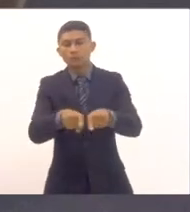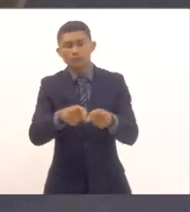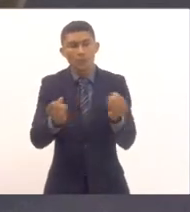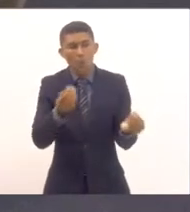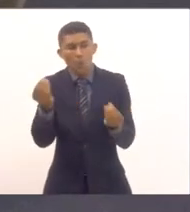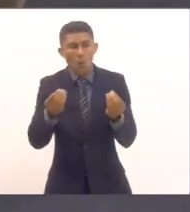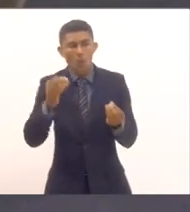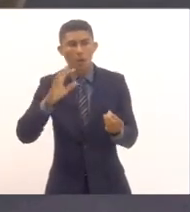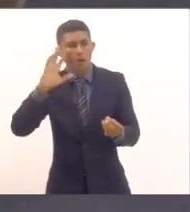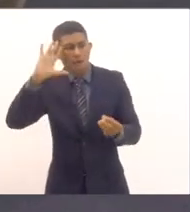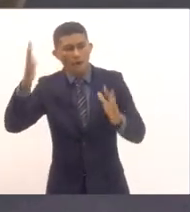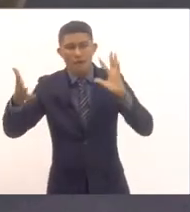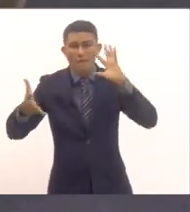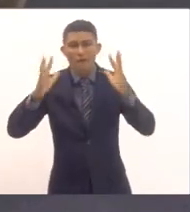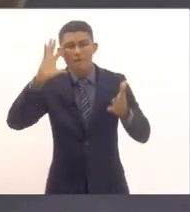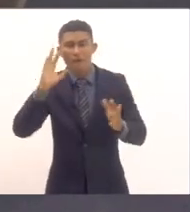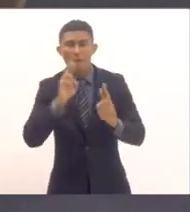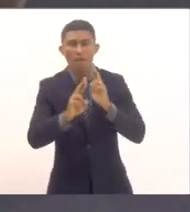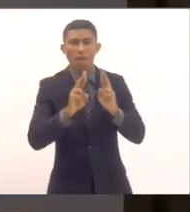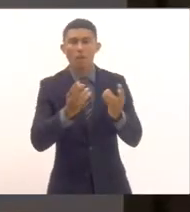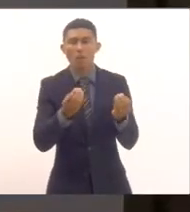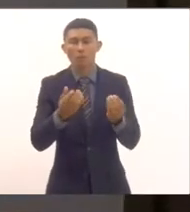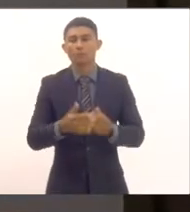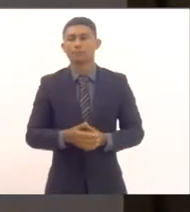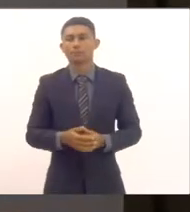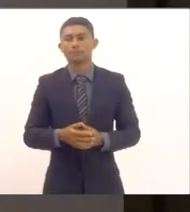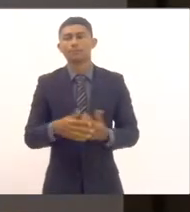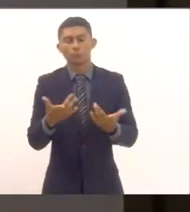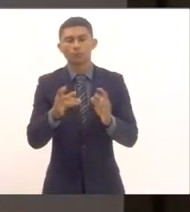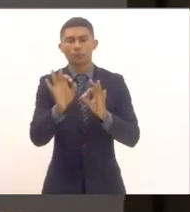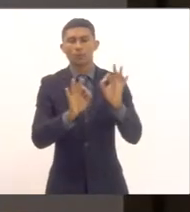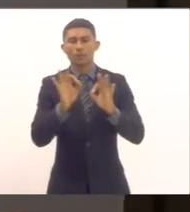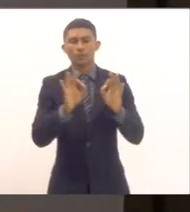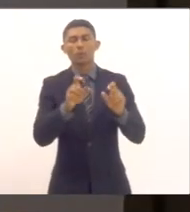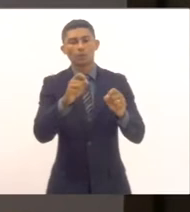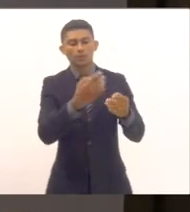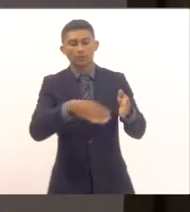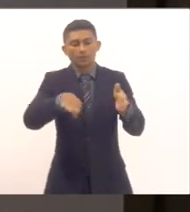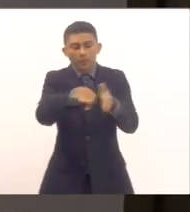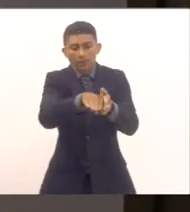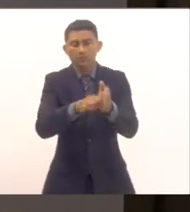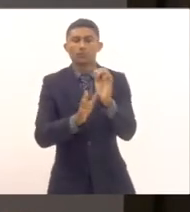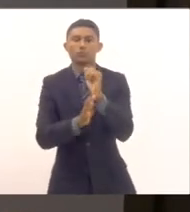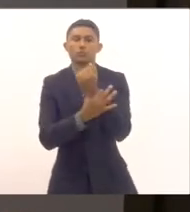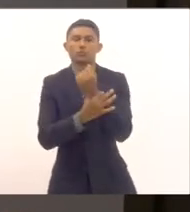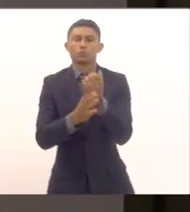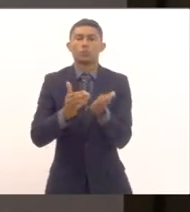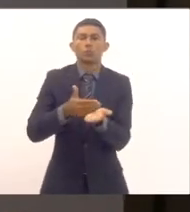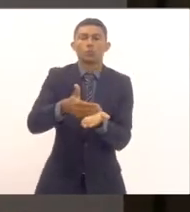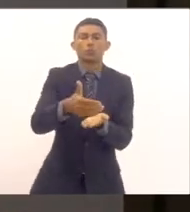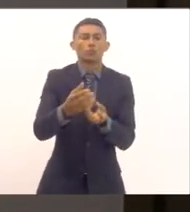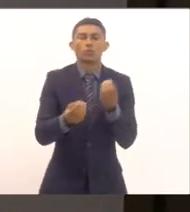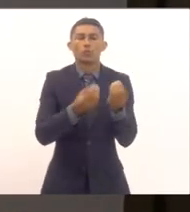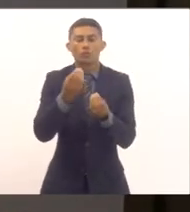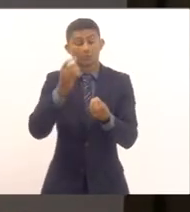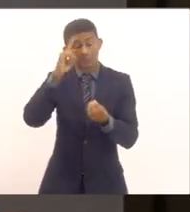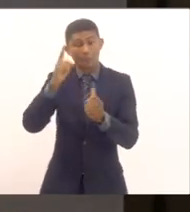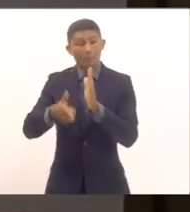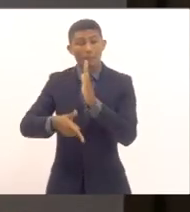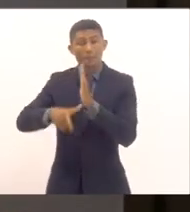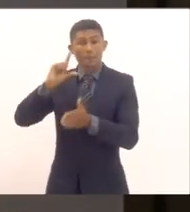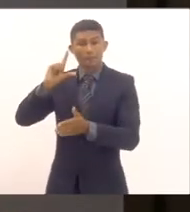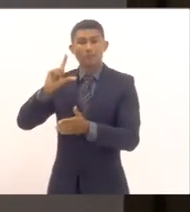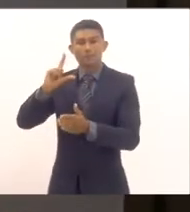a estação Segura uma uma operação que teve seu início depois dessa primeira reunião com nós